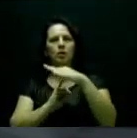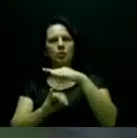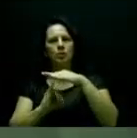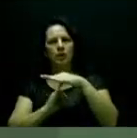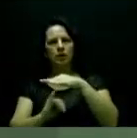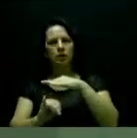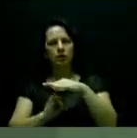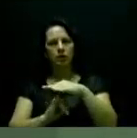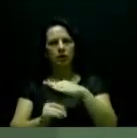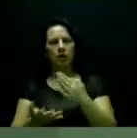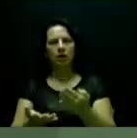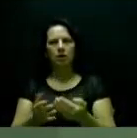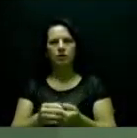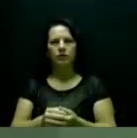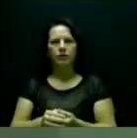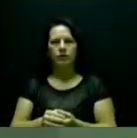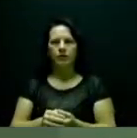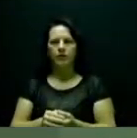ao qual